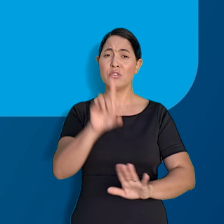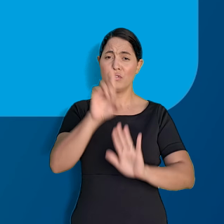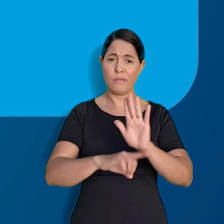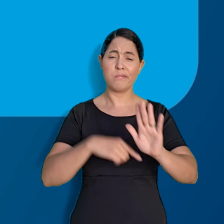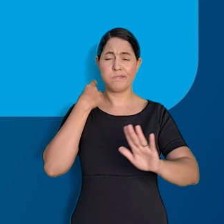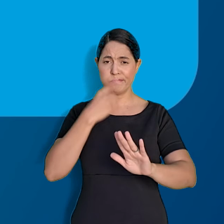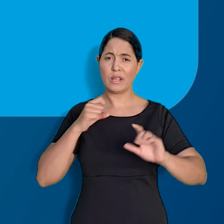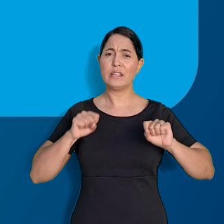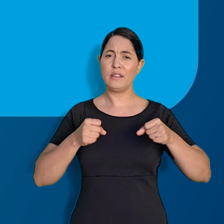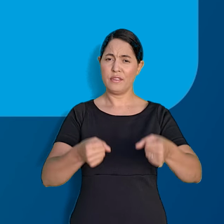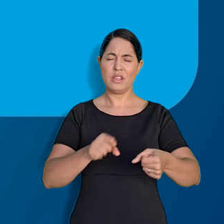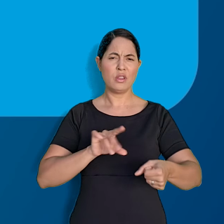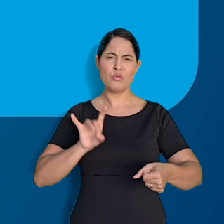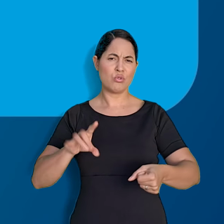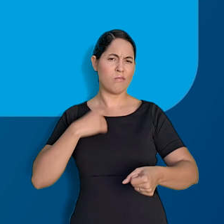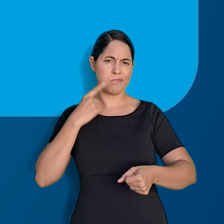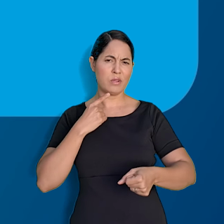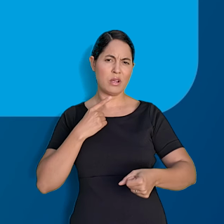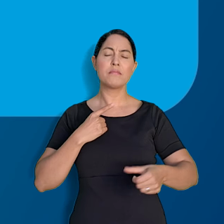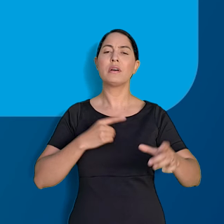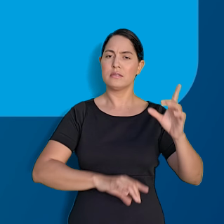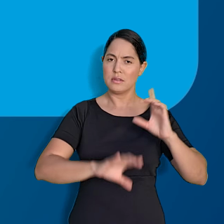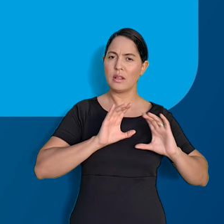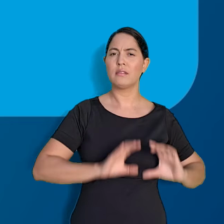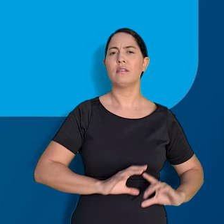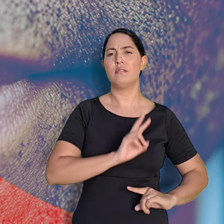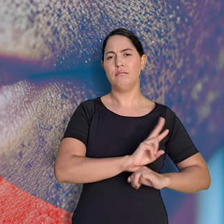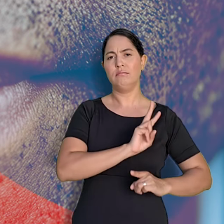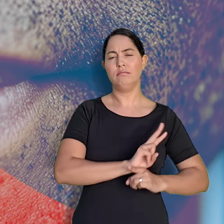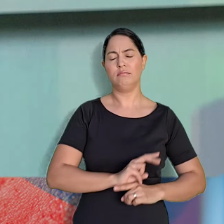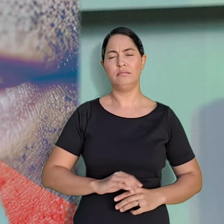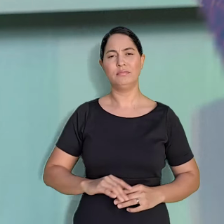apenas à classe, mas à própria cidadania.